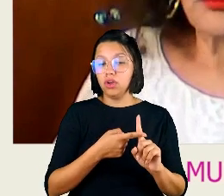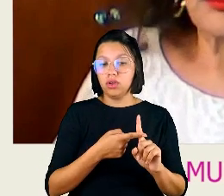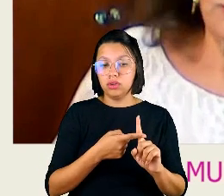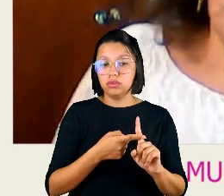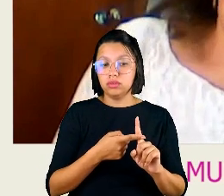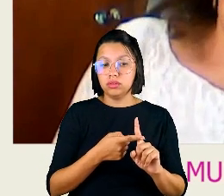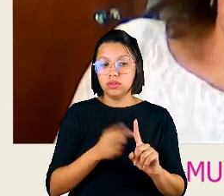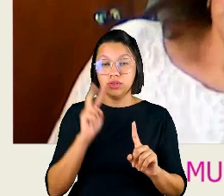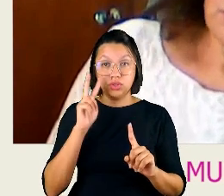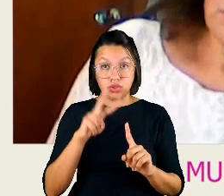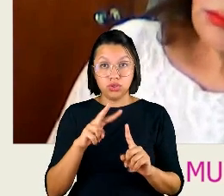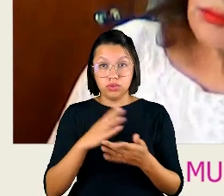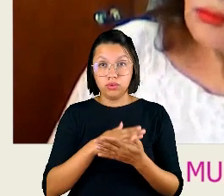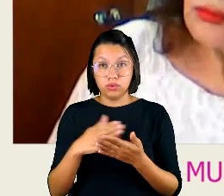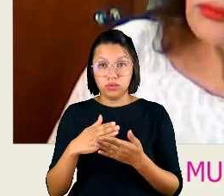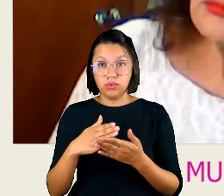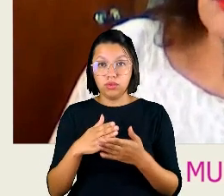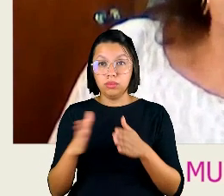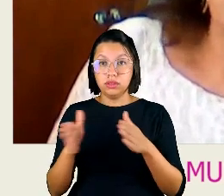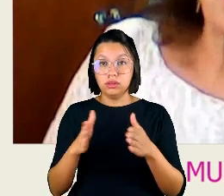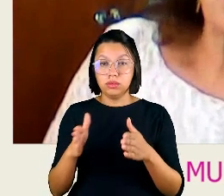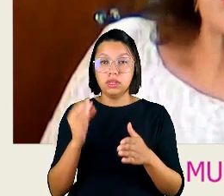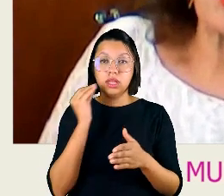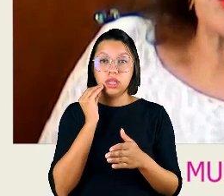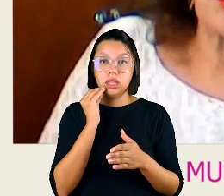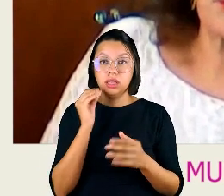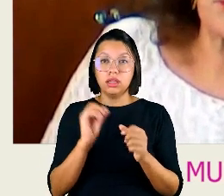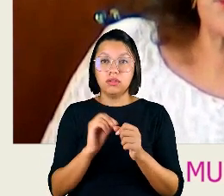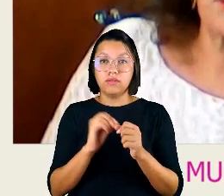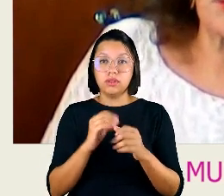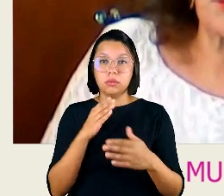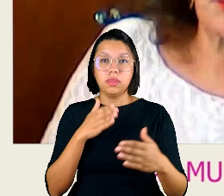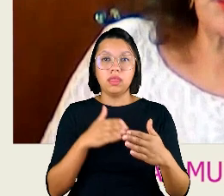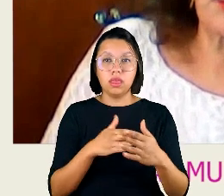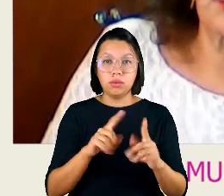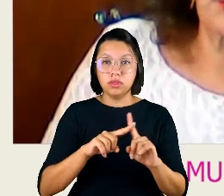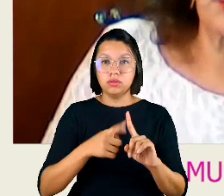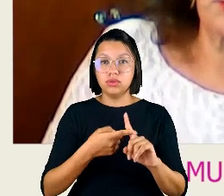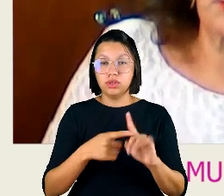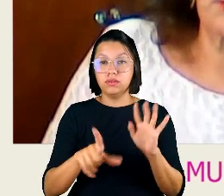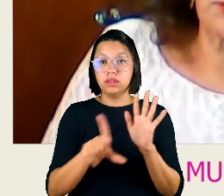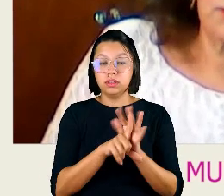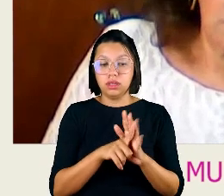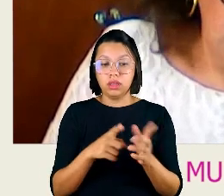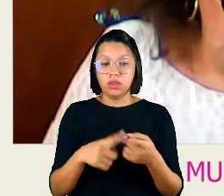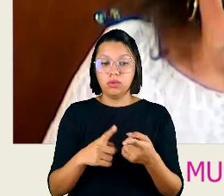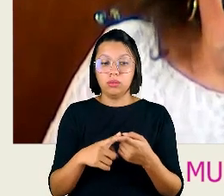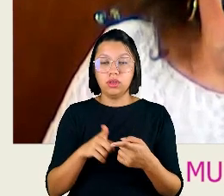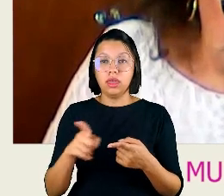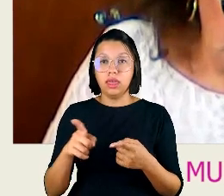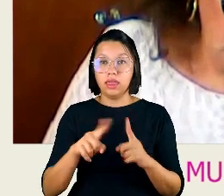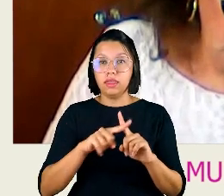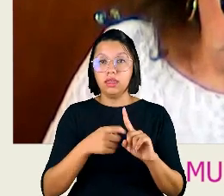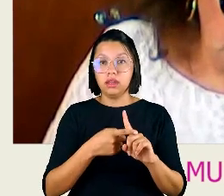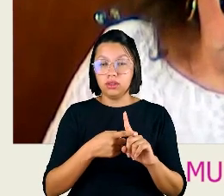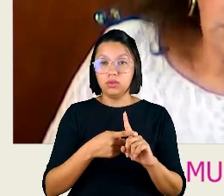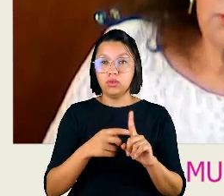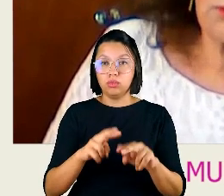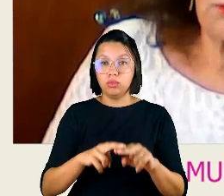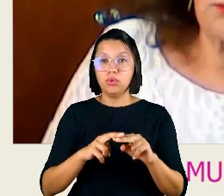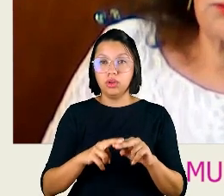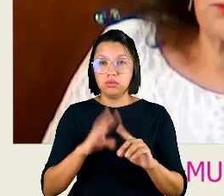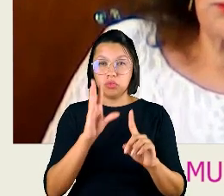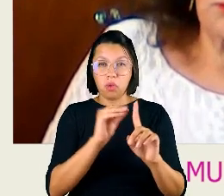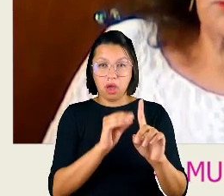pandemia, tenta fazer uma interrupção de gravidez, né, legal, porque ela engravidou vítima de um abuso, de um estupro, e